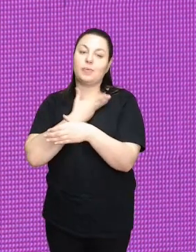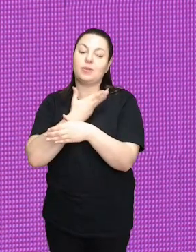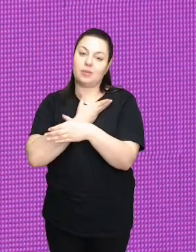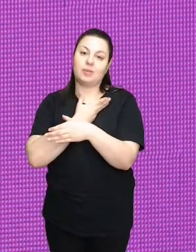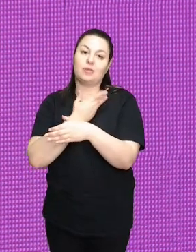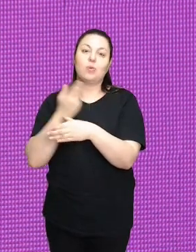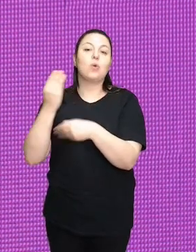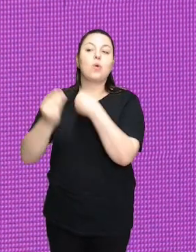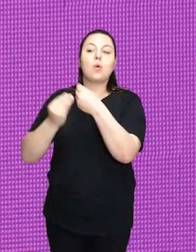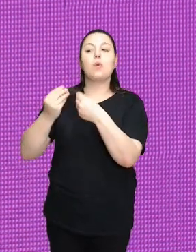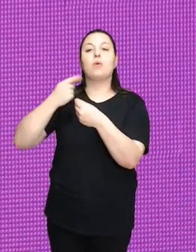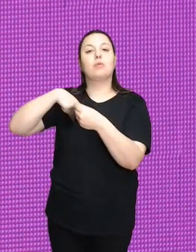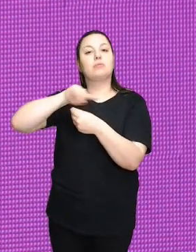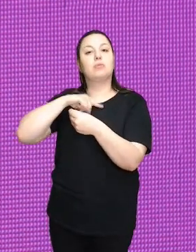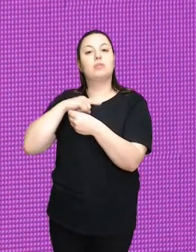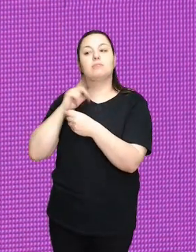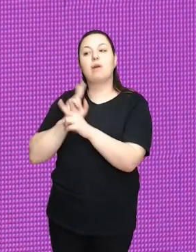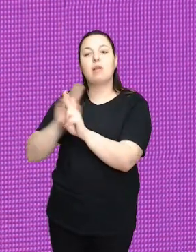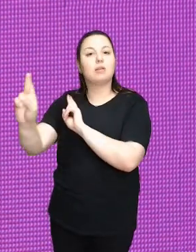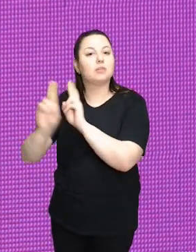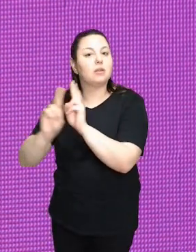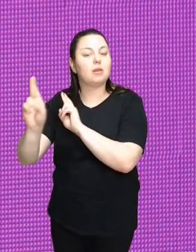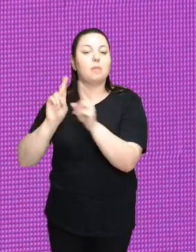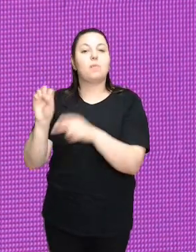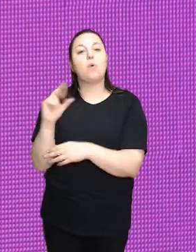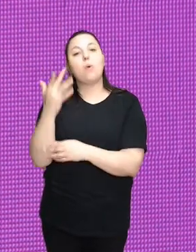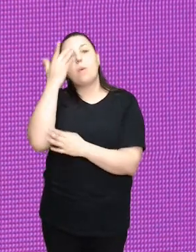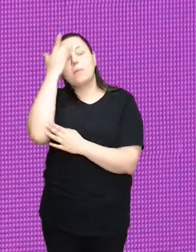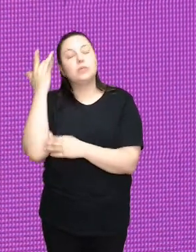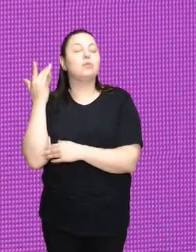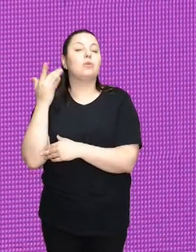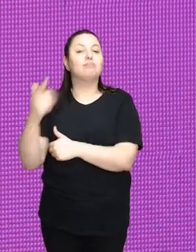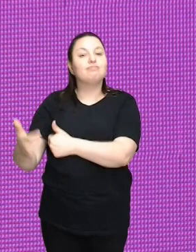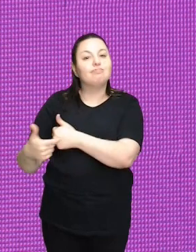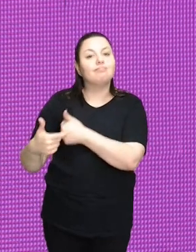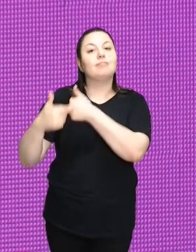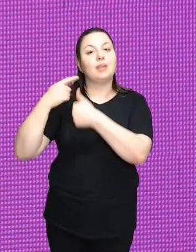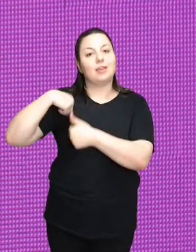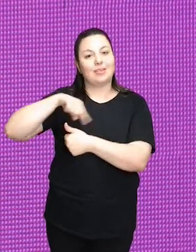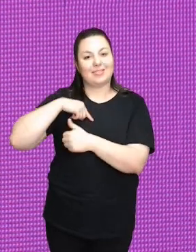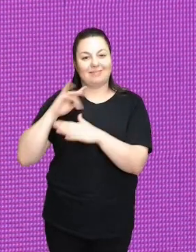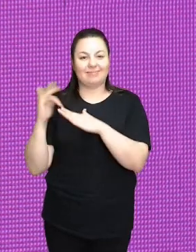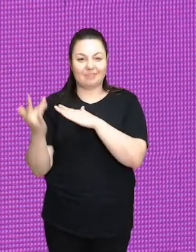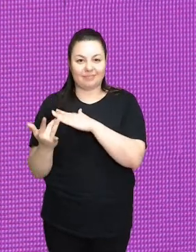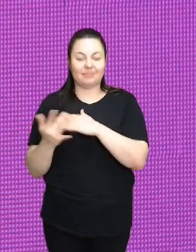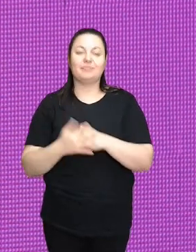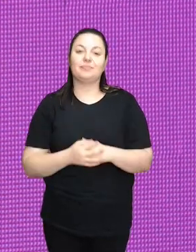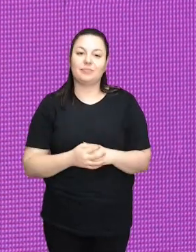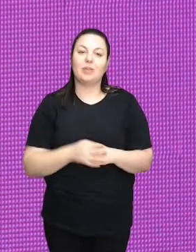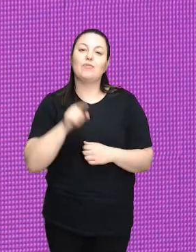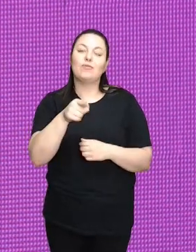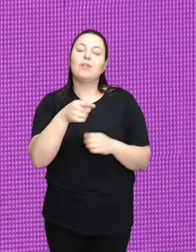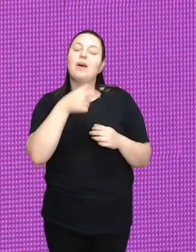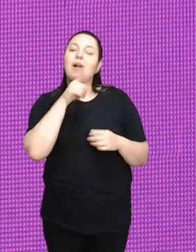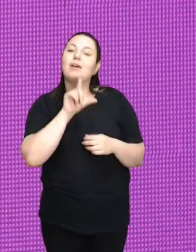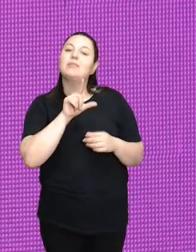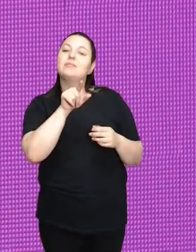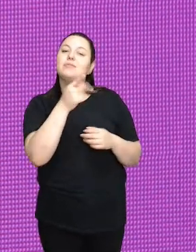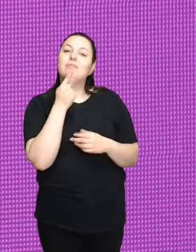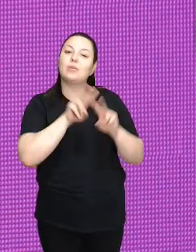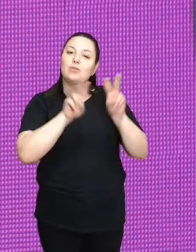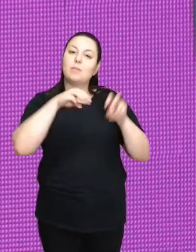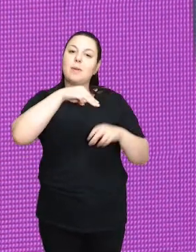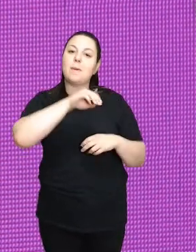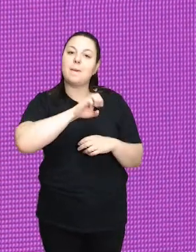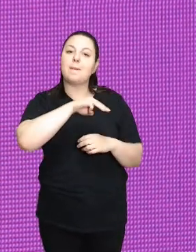relaciona, né, os nossos seguidores ou as pessoas que a gente segue. Eu me lembrei quando você começou a falar, que você falou, eu amo meme e tal, aconteceu uma história, que eu não sei se